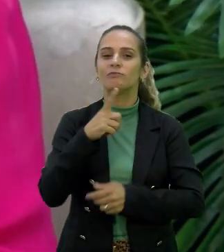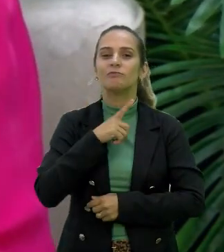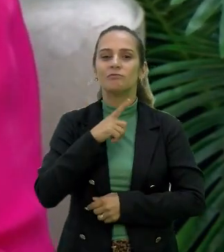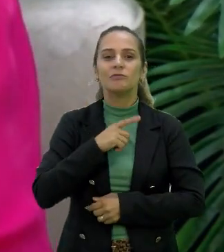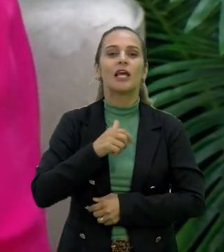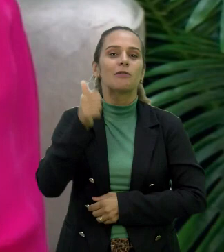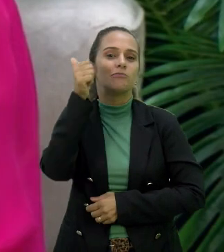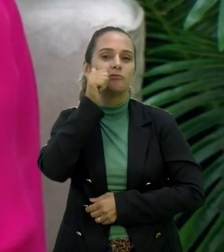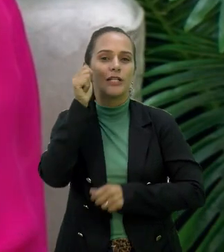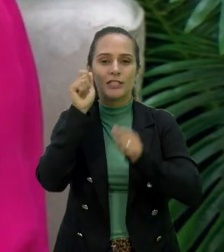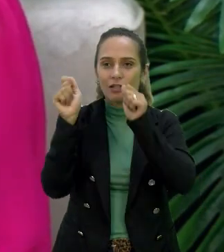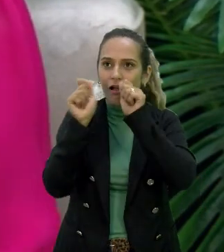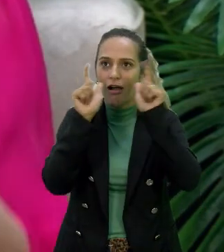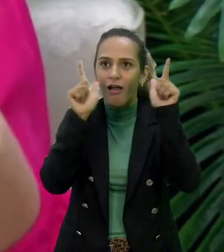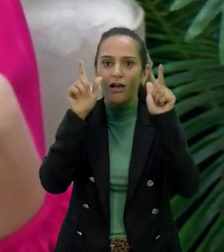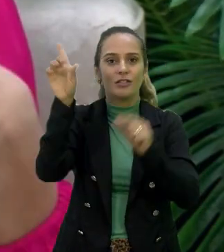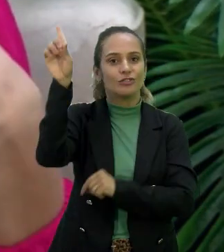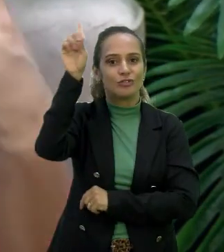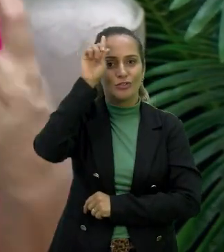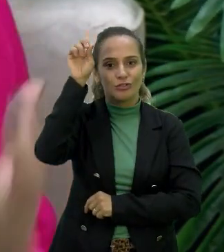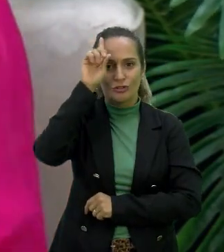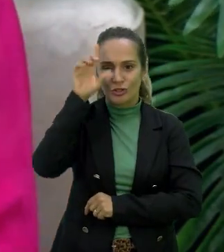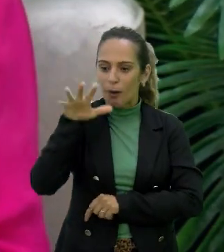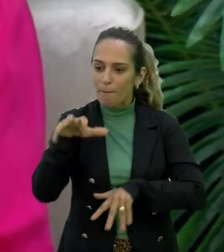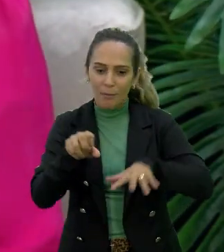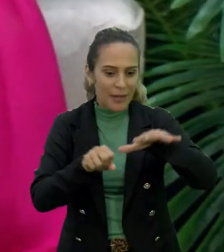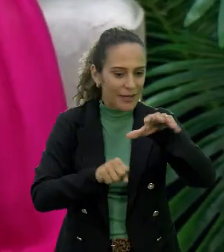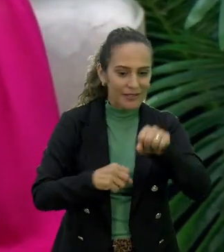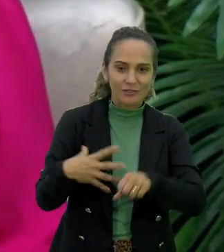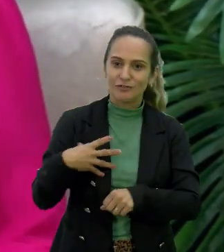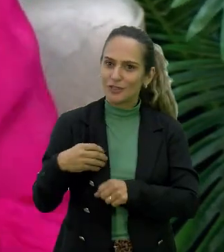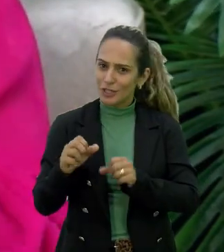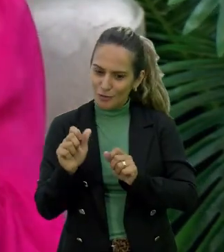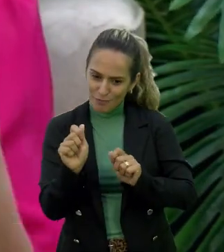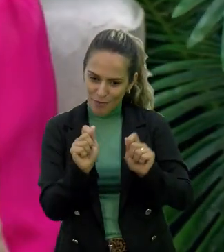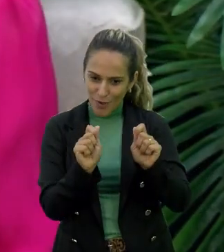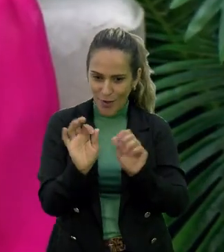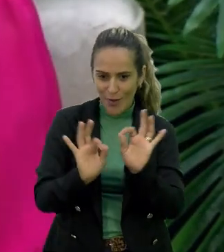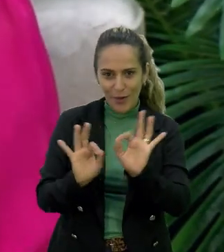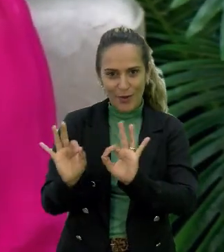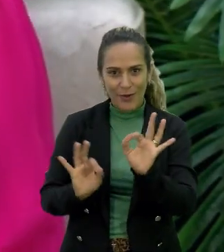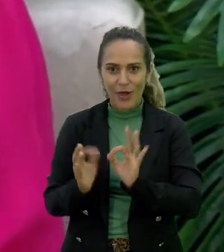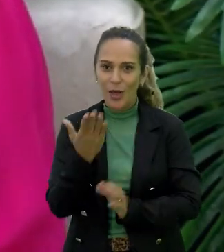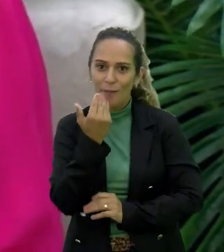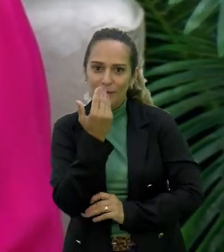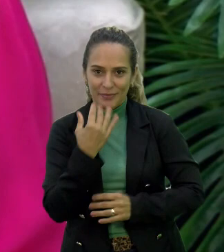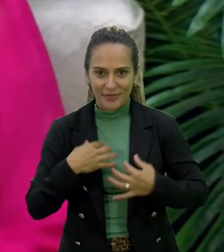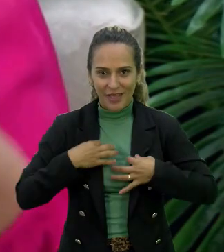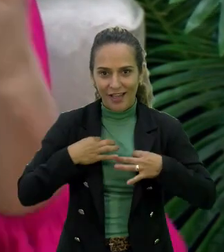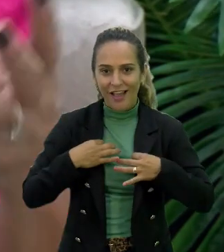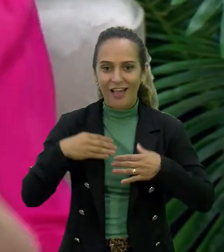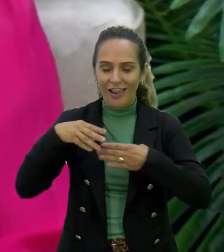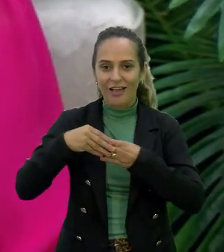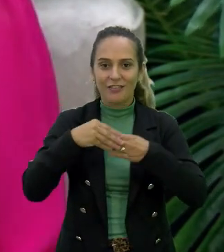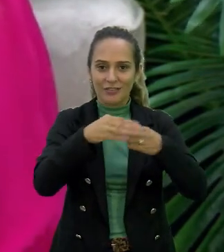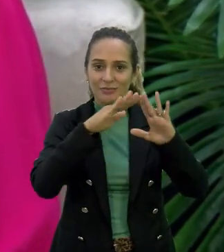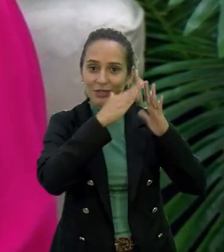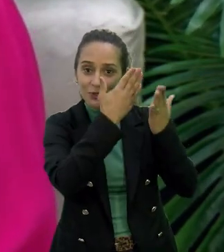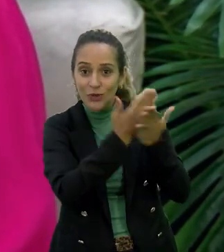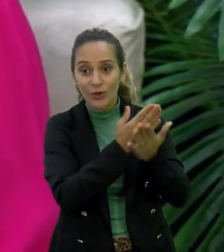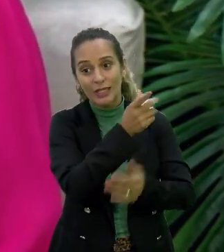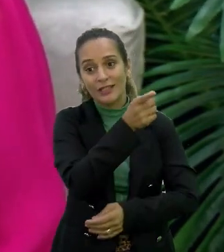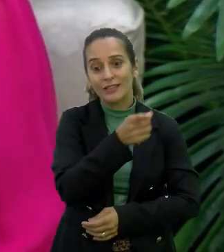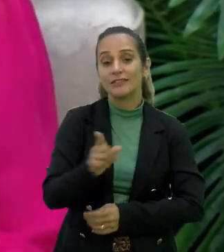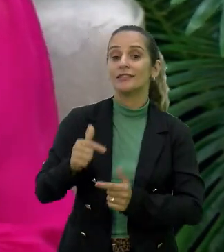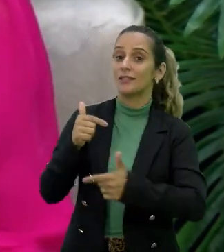mulheres que acordam todos os dias já pegando seus filhos dando banho alimentando colocando uma roupinha levando para escola